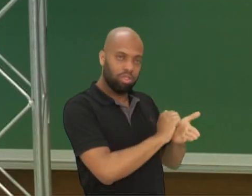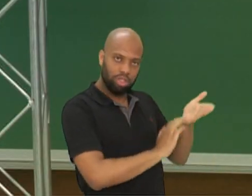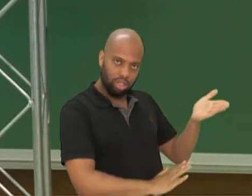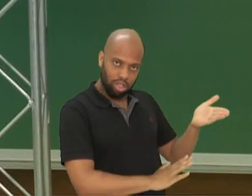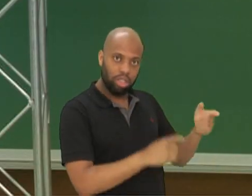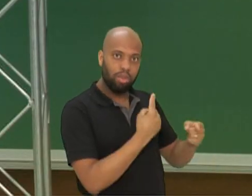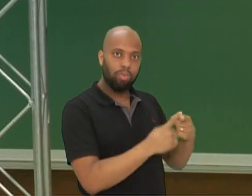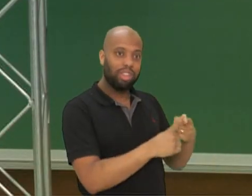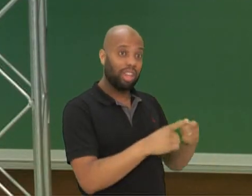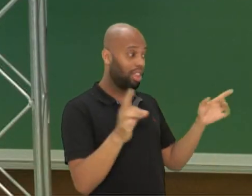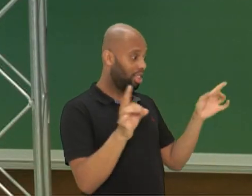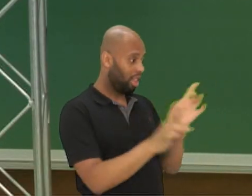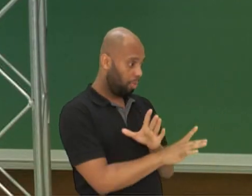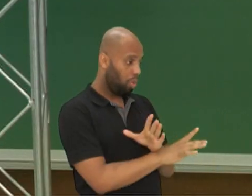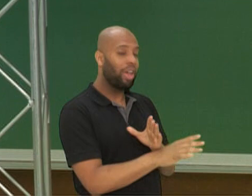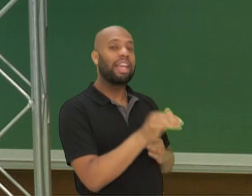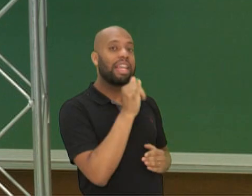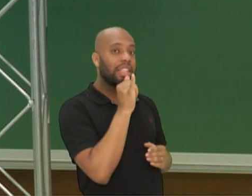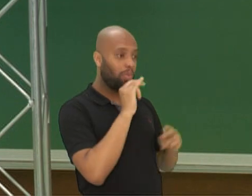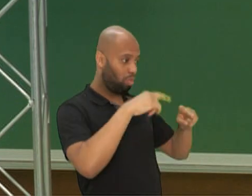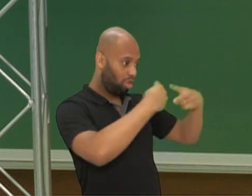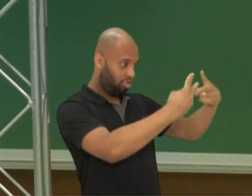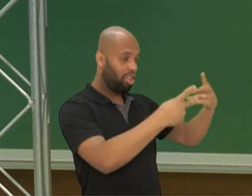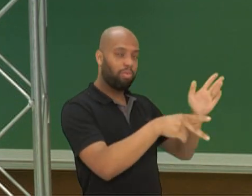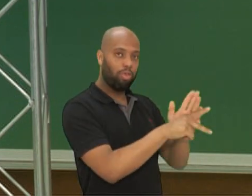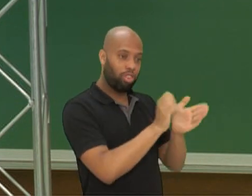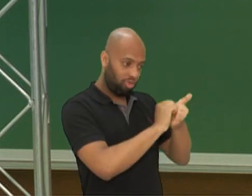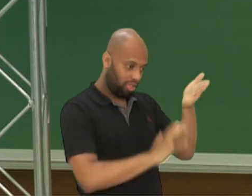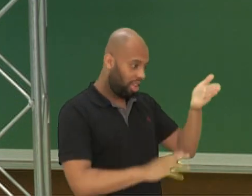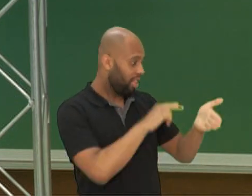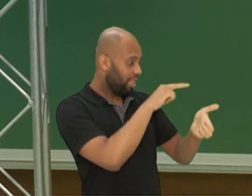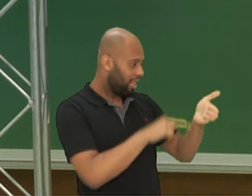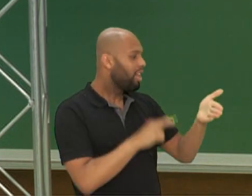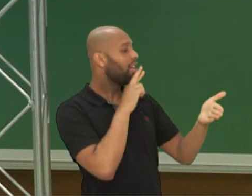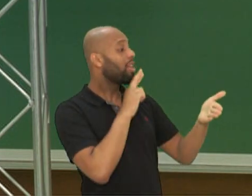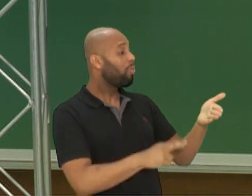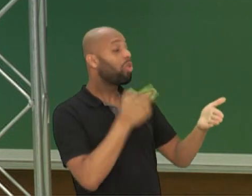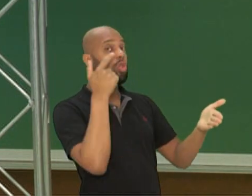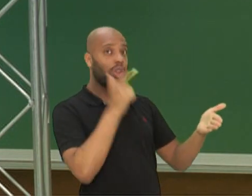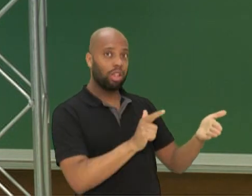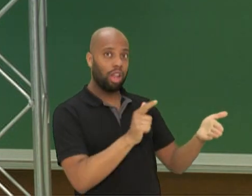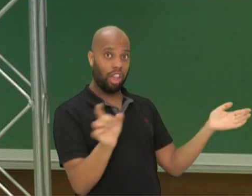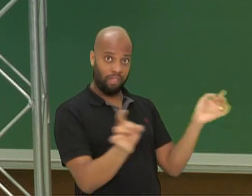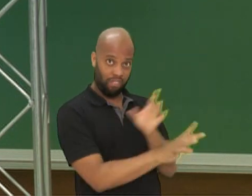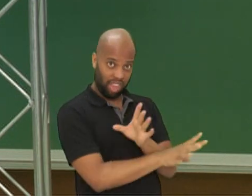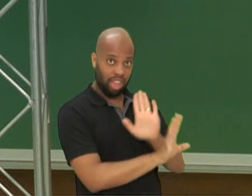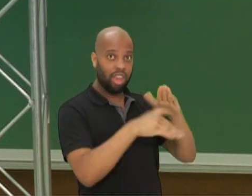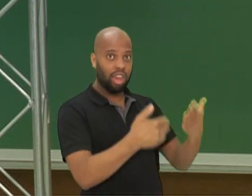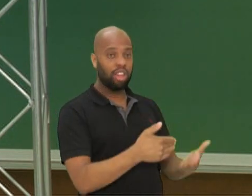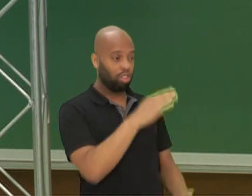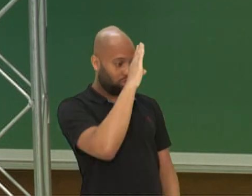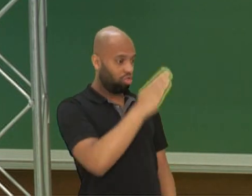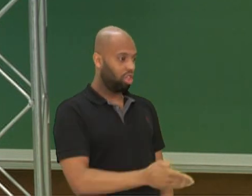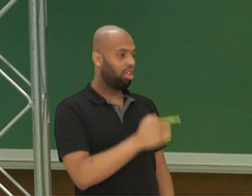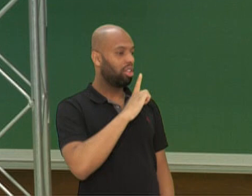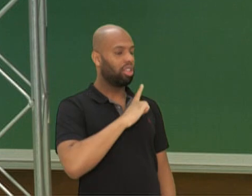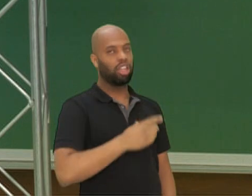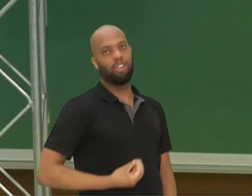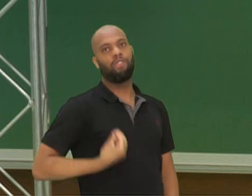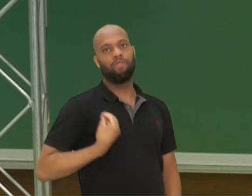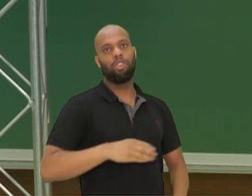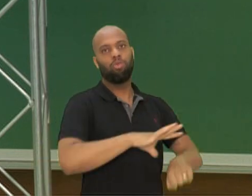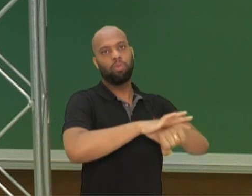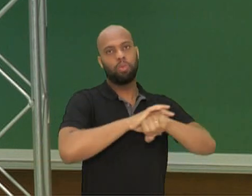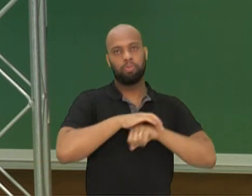atividades. Assim que você entra no link da atividade, lê a atividade e responde, automaticamente você tem a